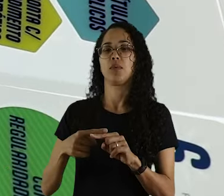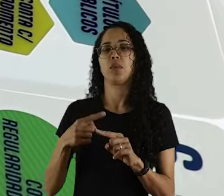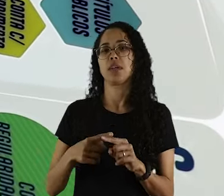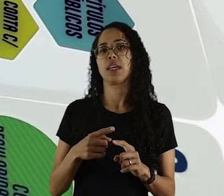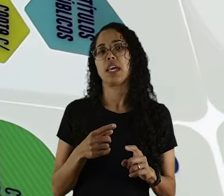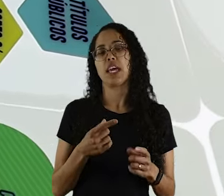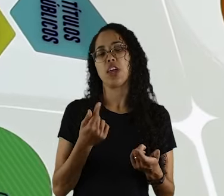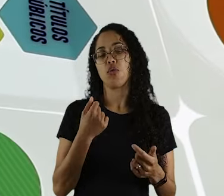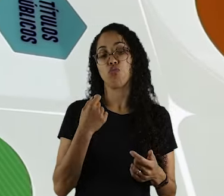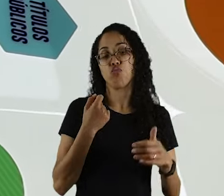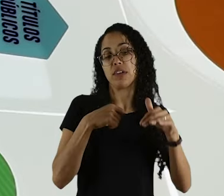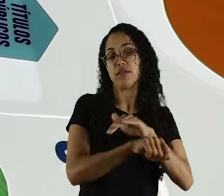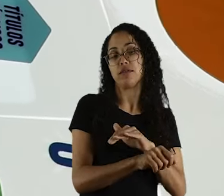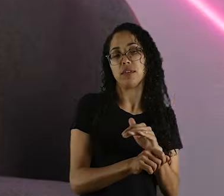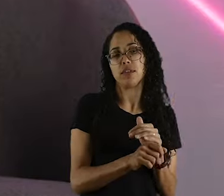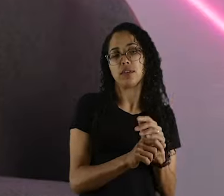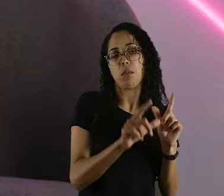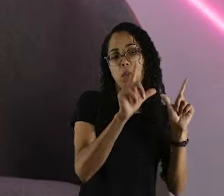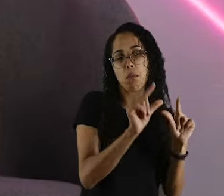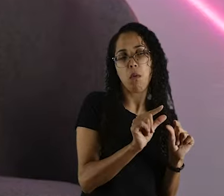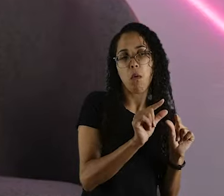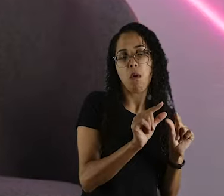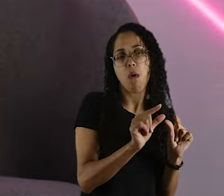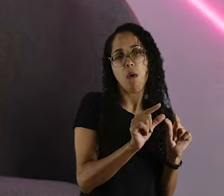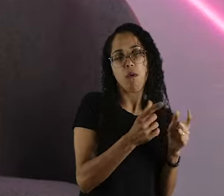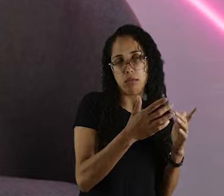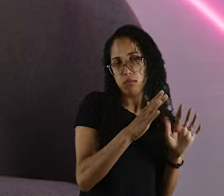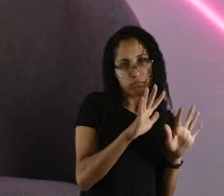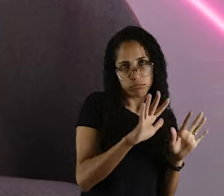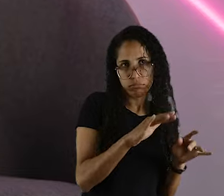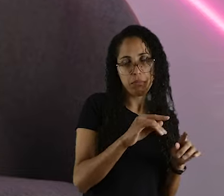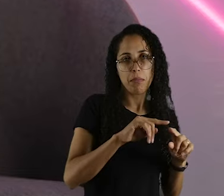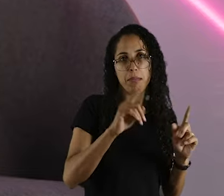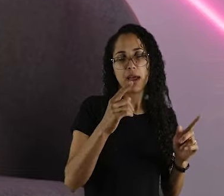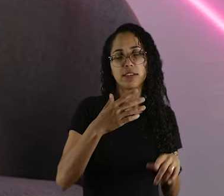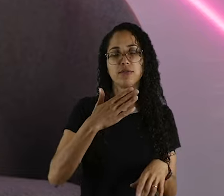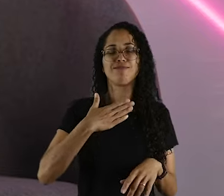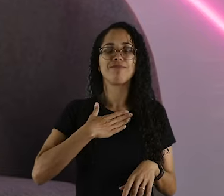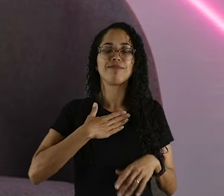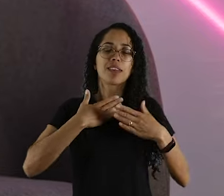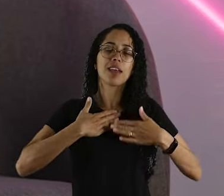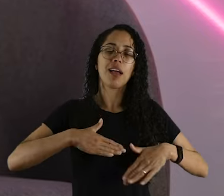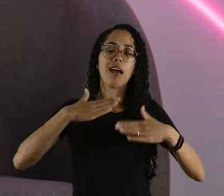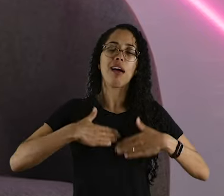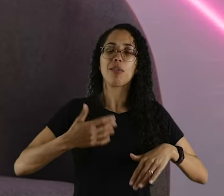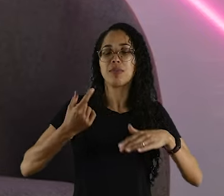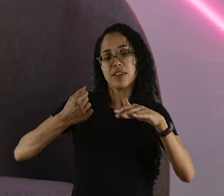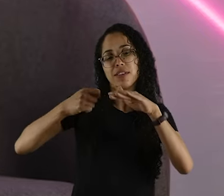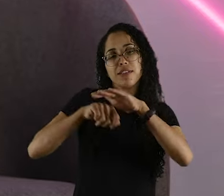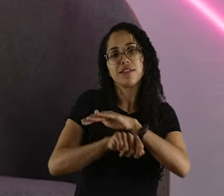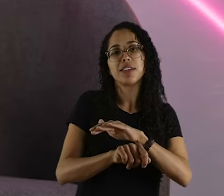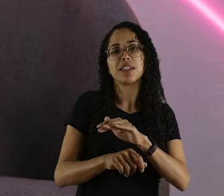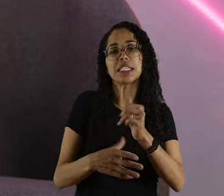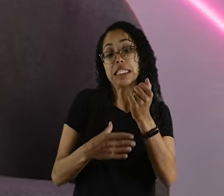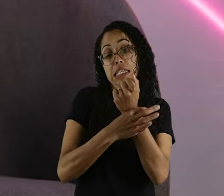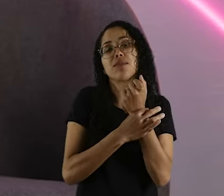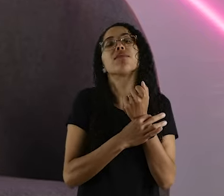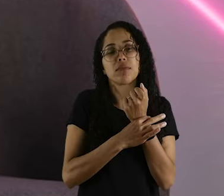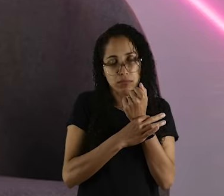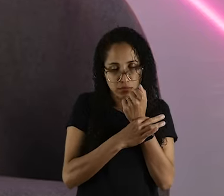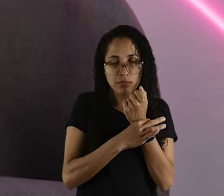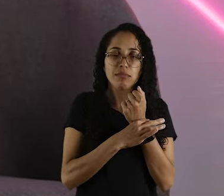muito pequena em relação ao resto. Então eu faço o que me deixa com o coração tranquilo, de deixar o dinheiro